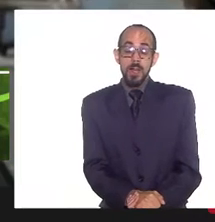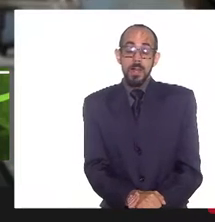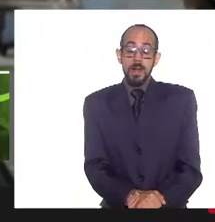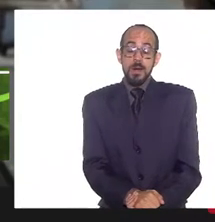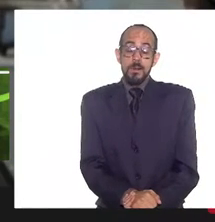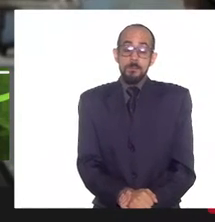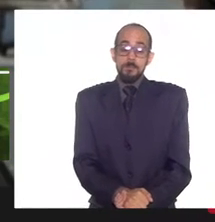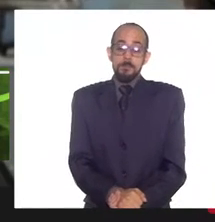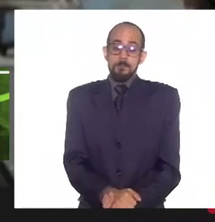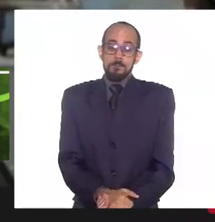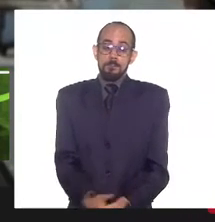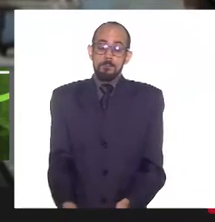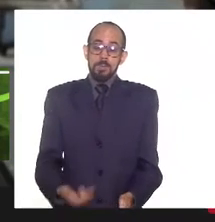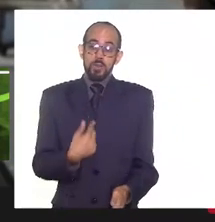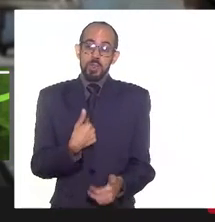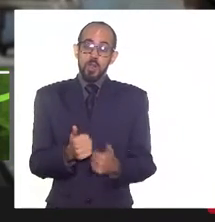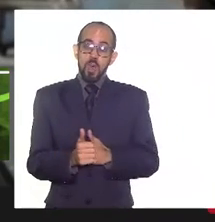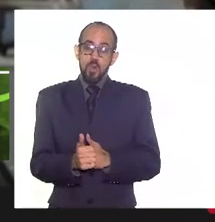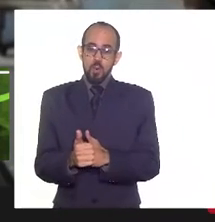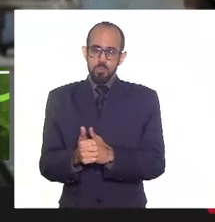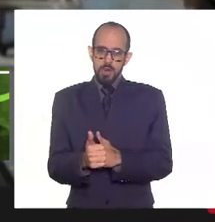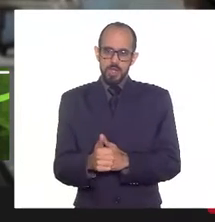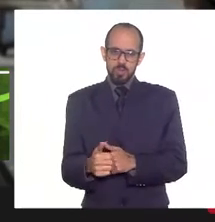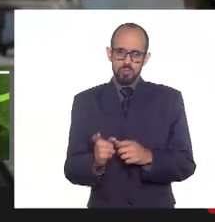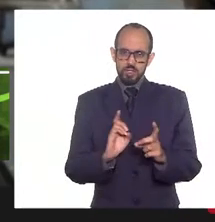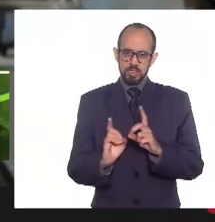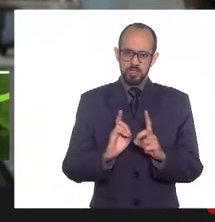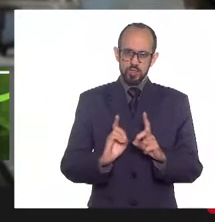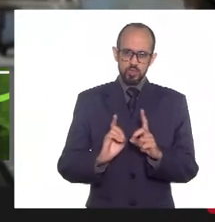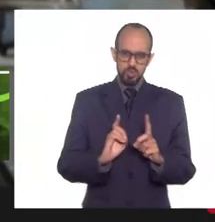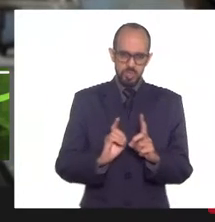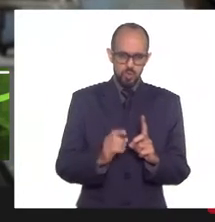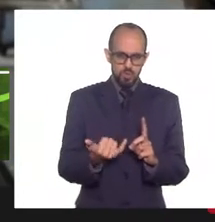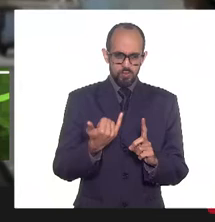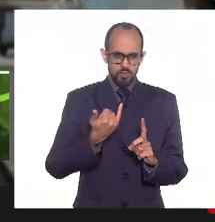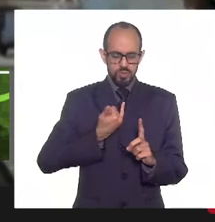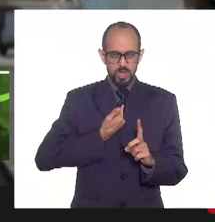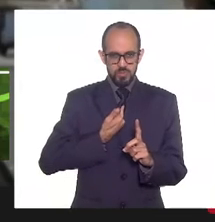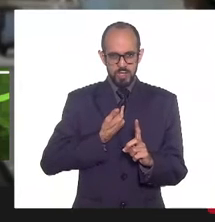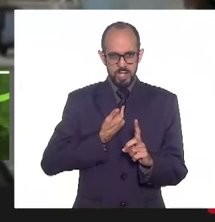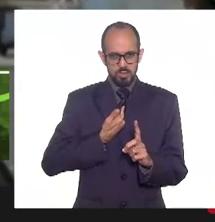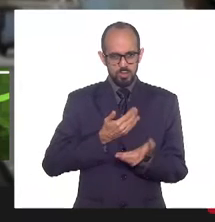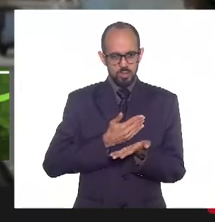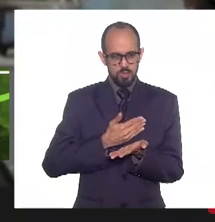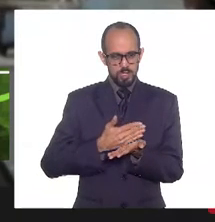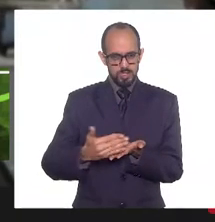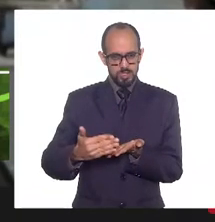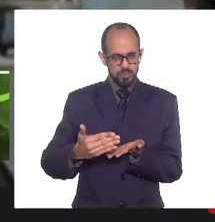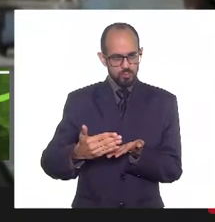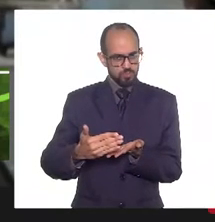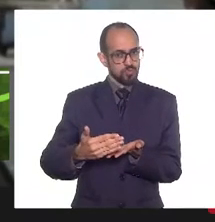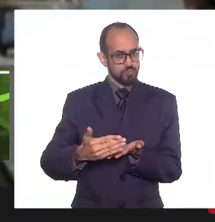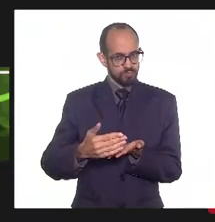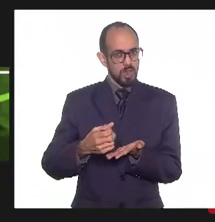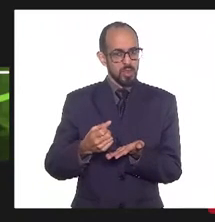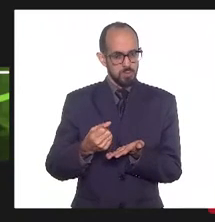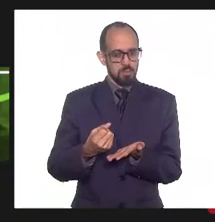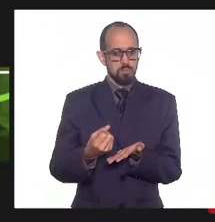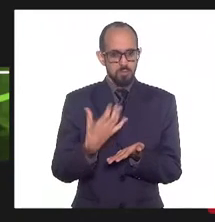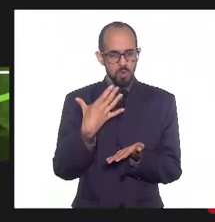pelo que acompanho dessa discussão e a senhora já nos deu notícia está começando e é bom quando a gente começa junto